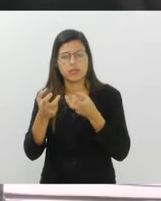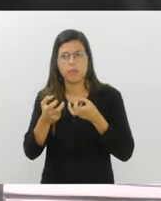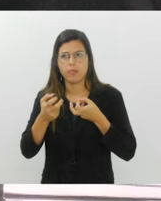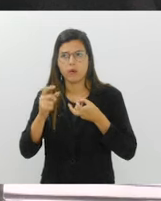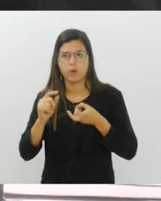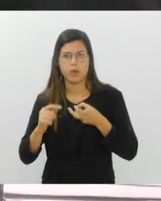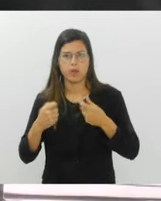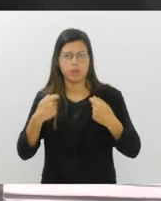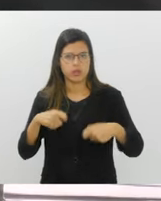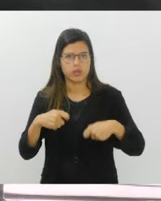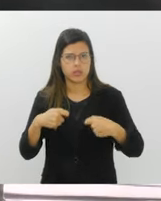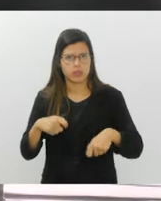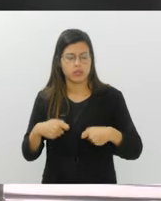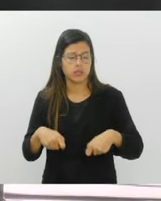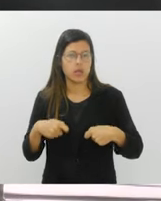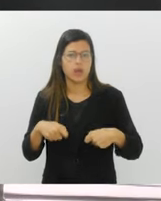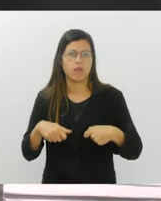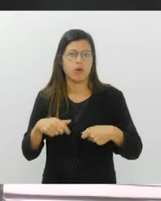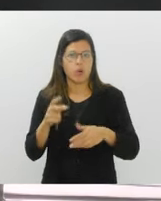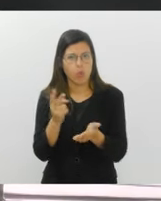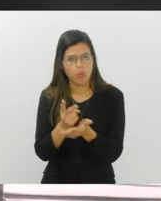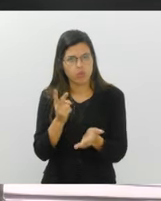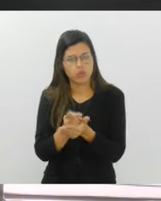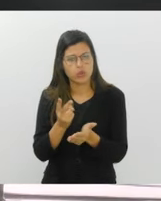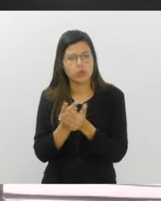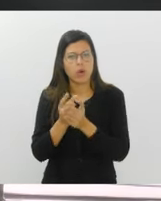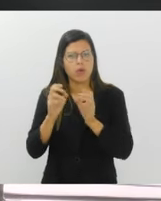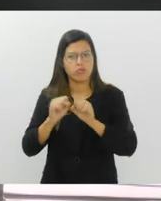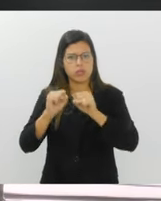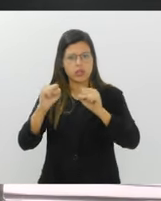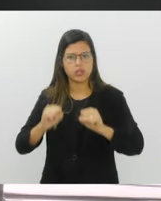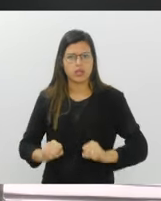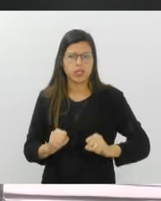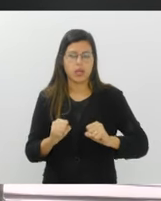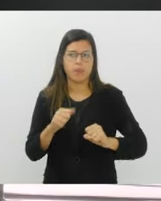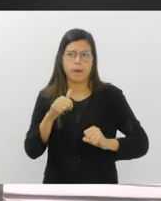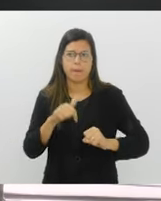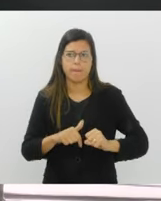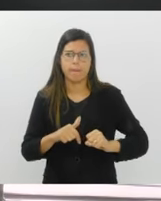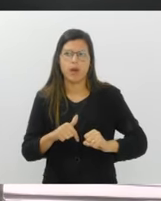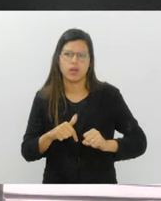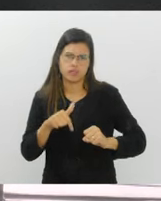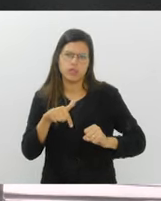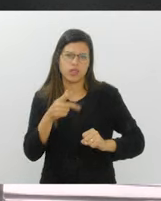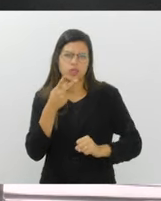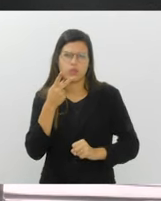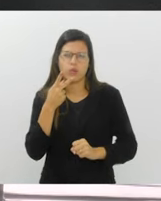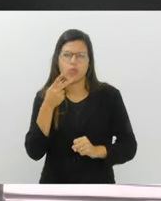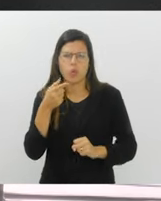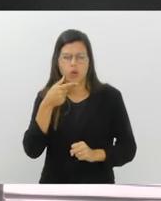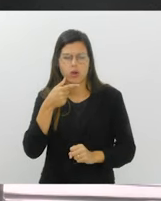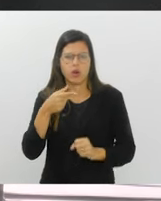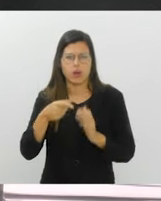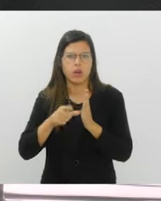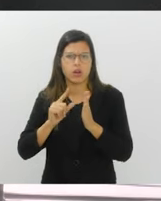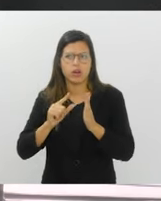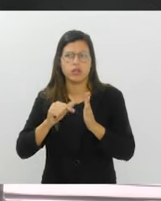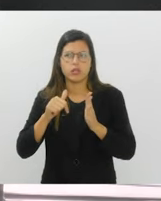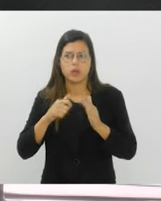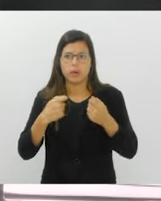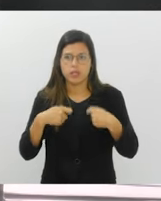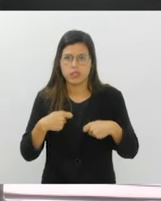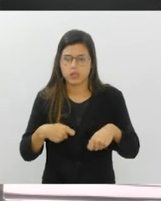era necessário manter o serviço, que esse custo tal do break-even, a gente pudesse honrar, o